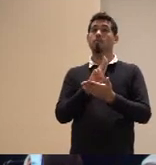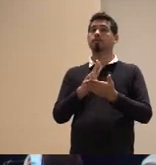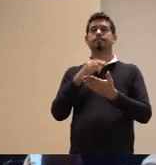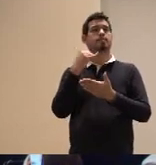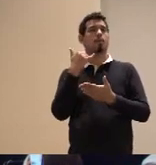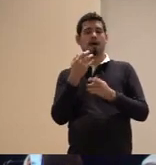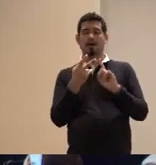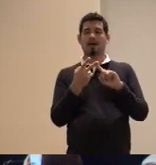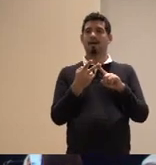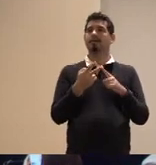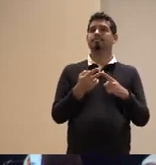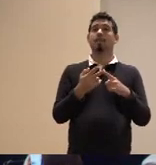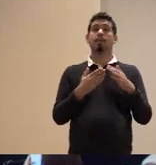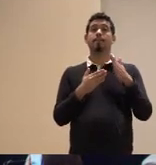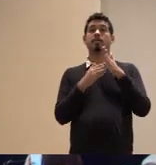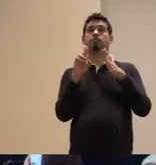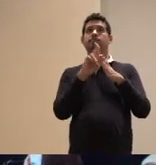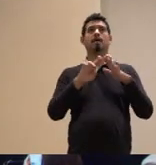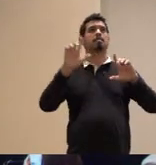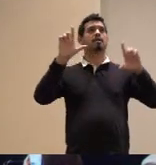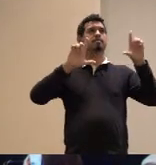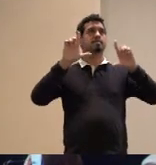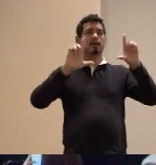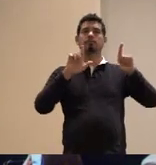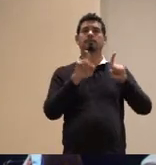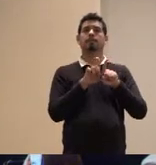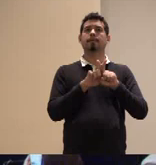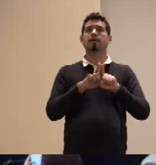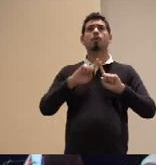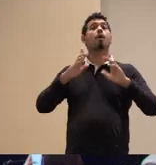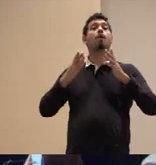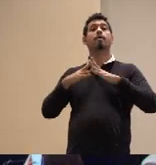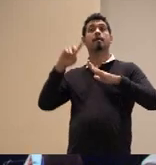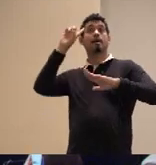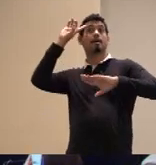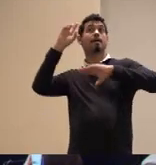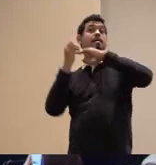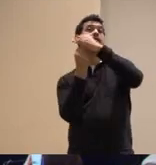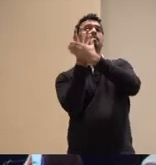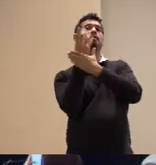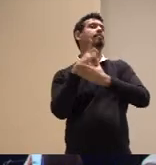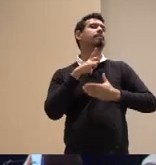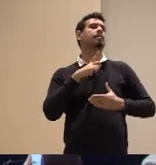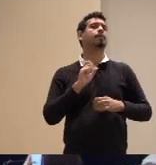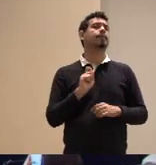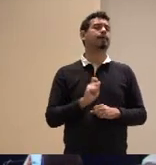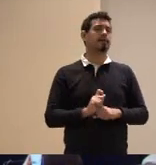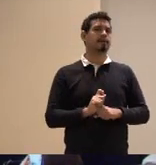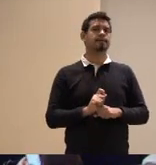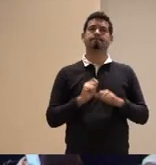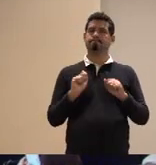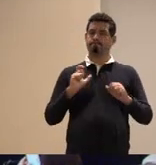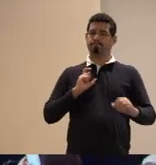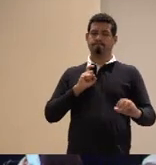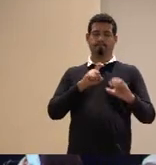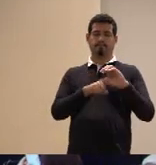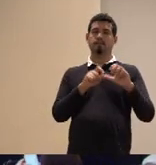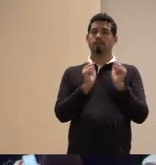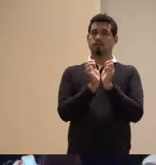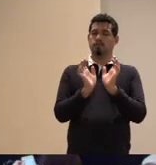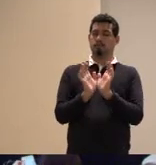se limitem ao uso da televisão. Que criatividade que a gente podia proporcionar. A gente tem a parceria lá com a